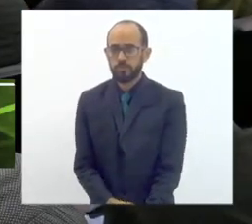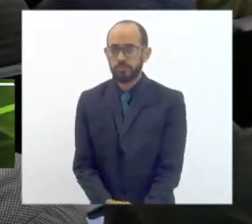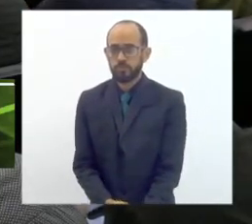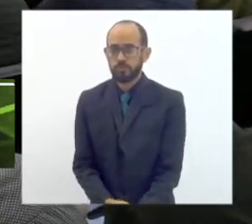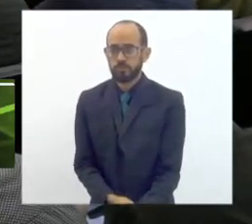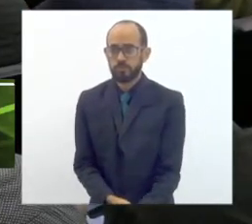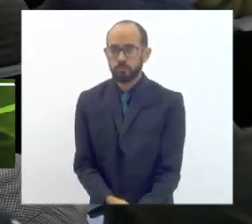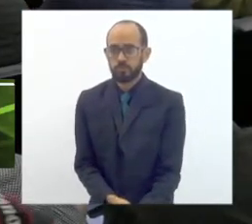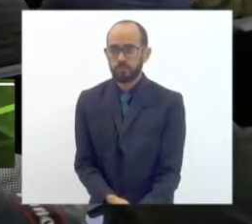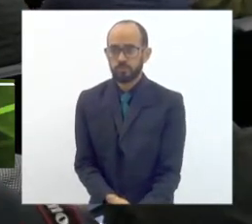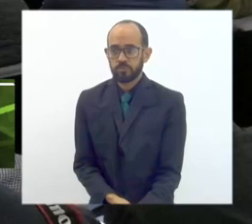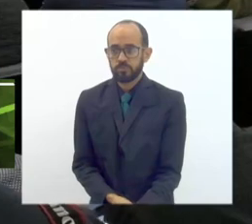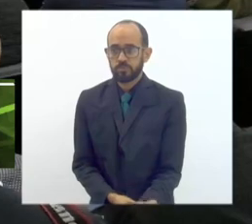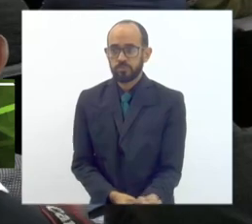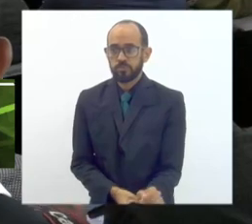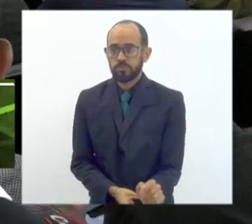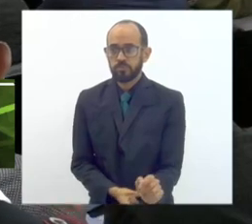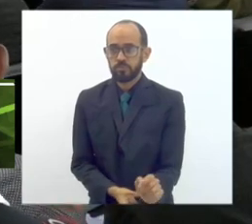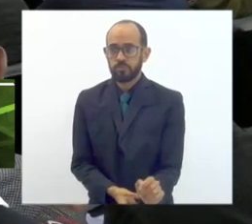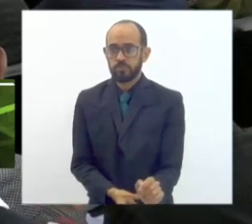Estou perdendo tempo. Esse aqui está bom.